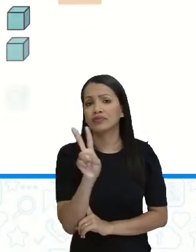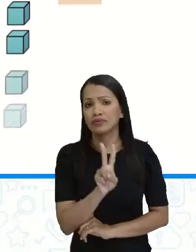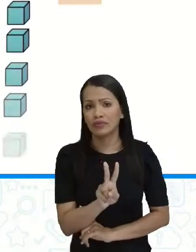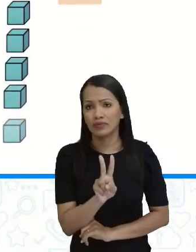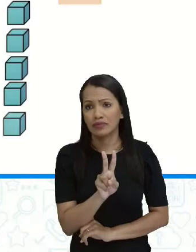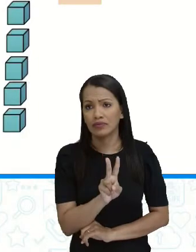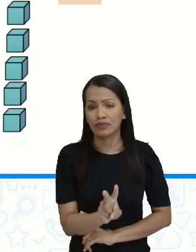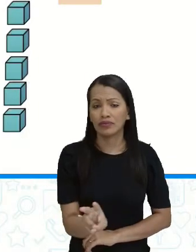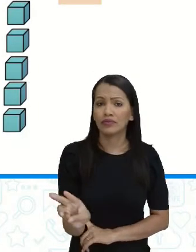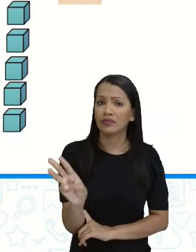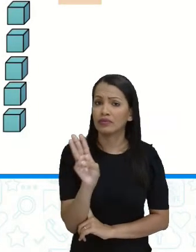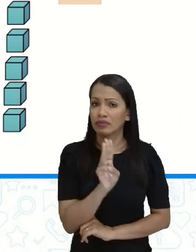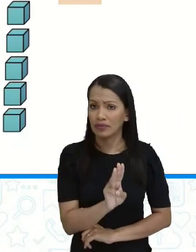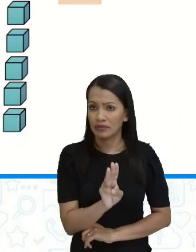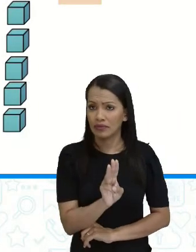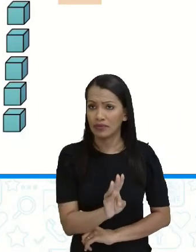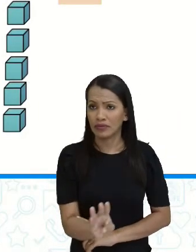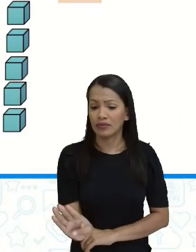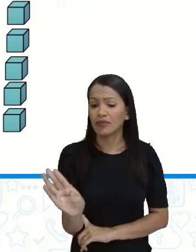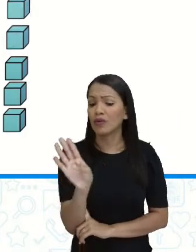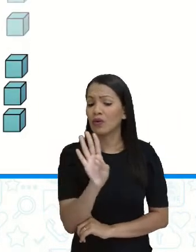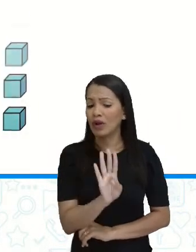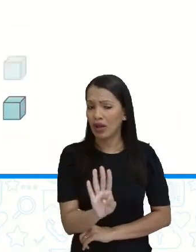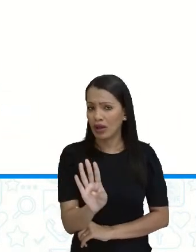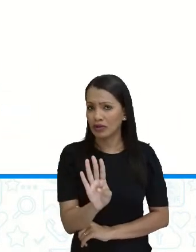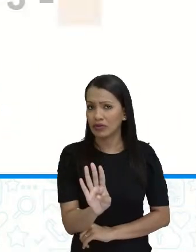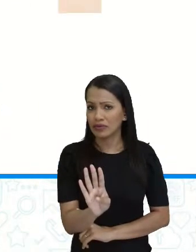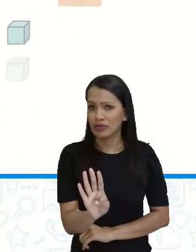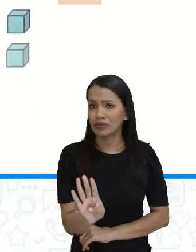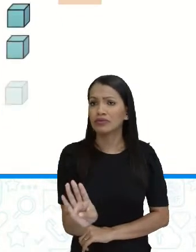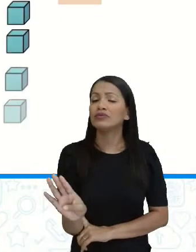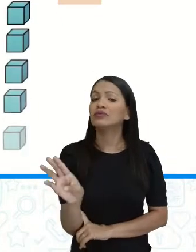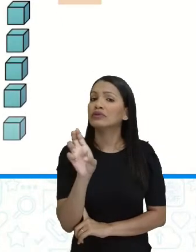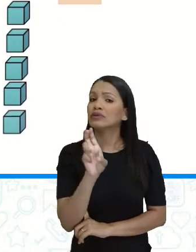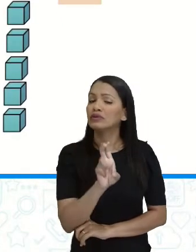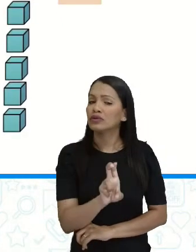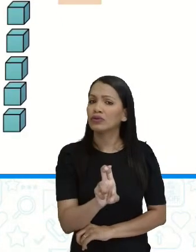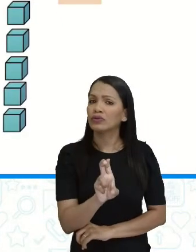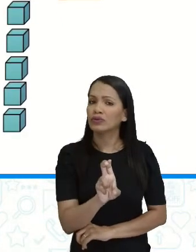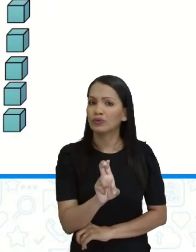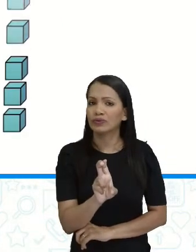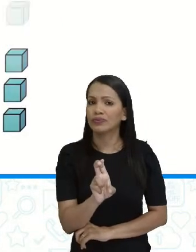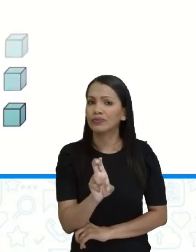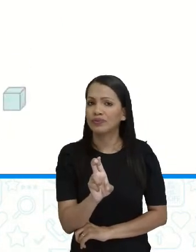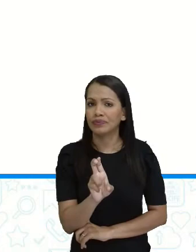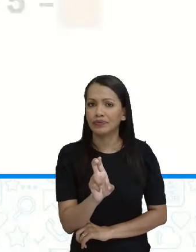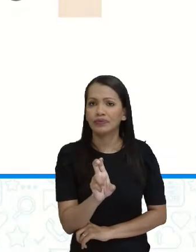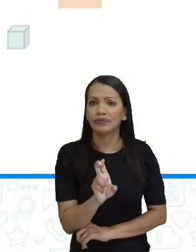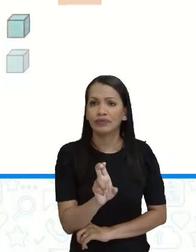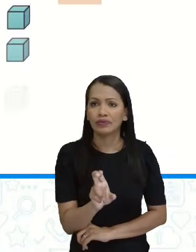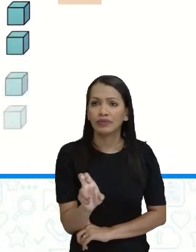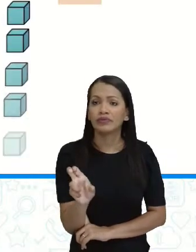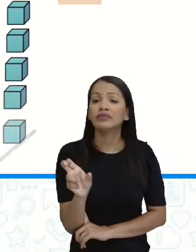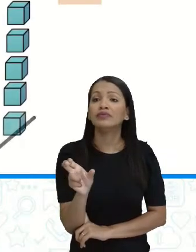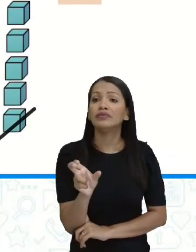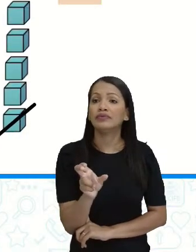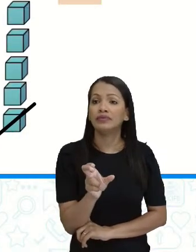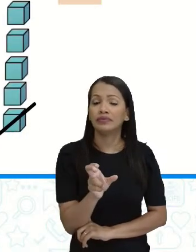3, 4 cubinhos, 5 cubinhos,